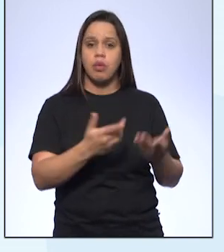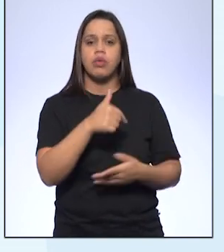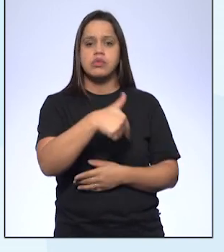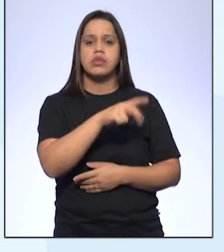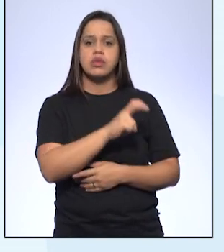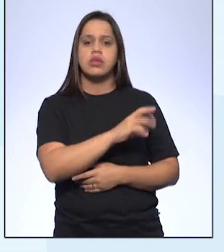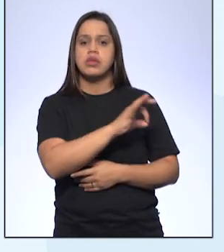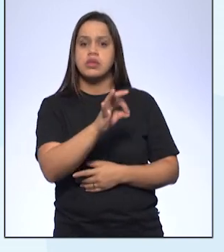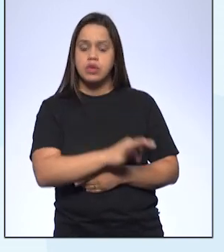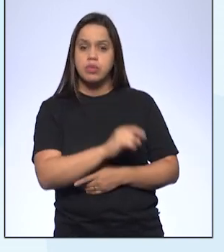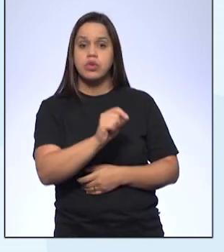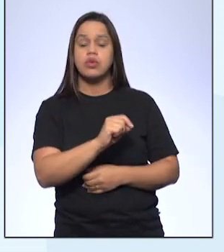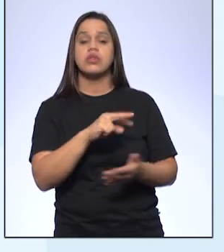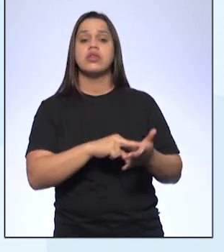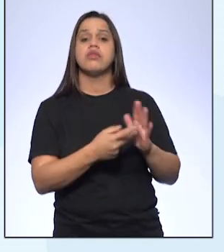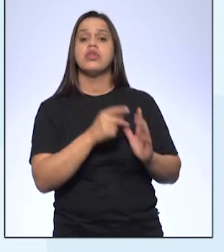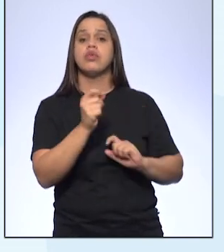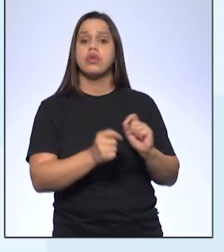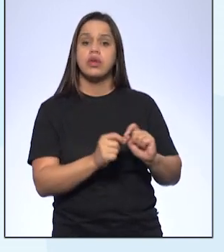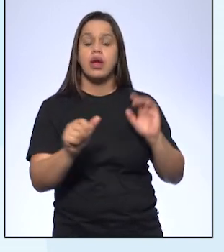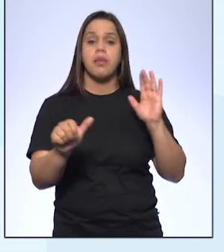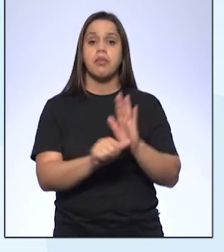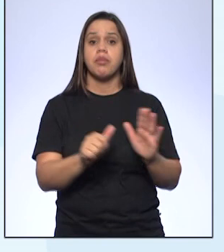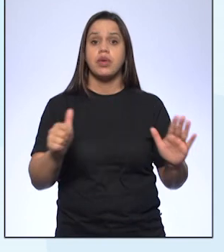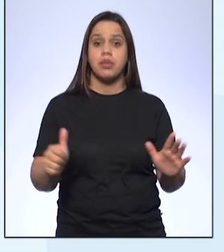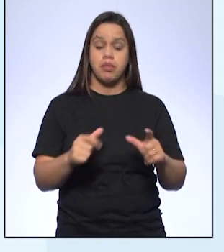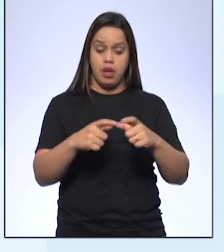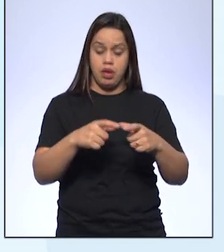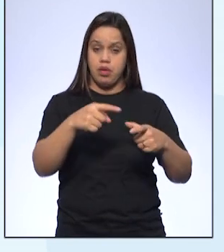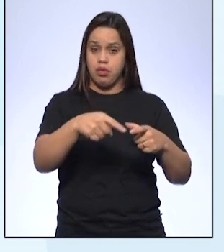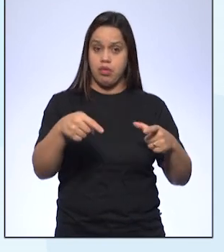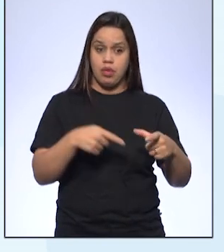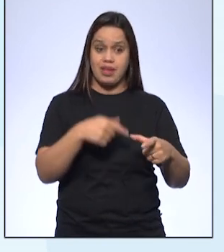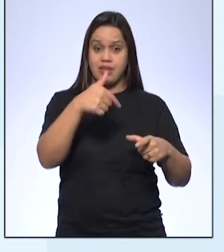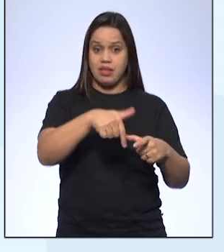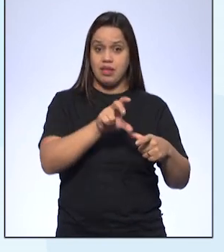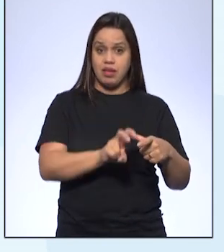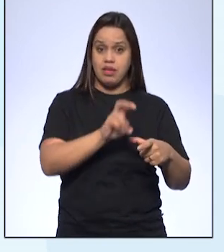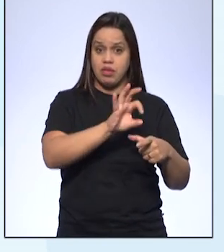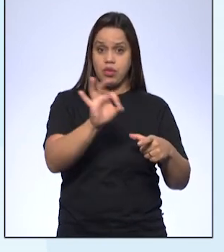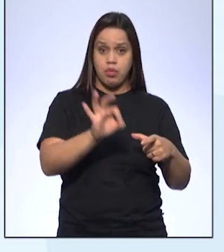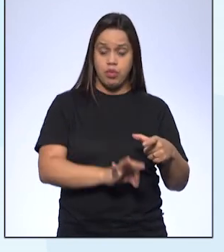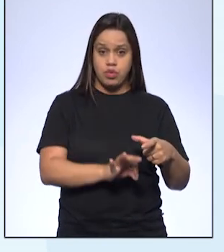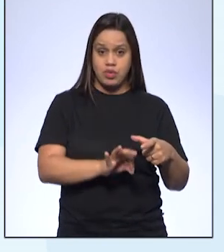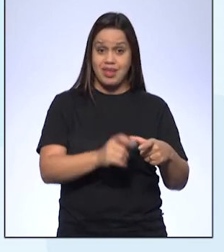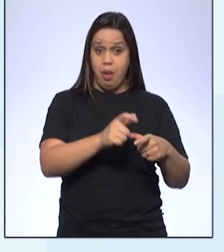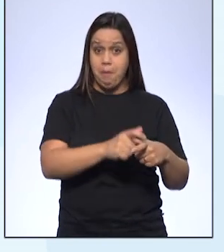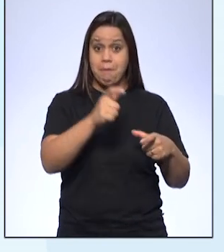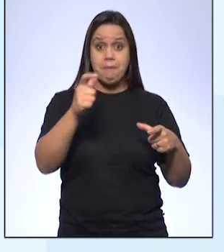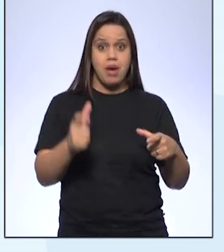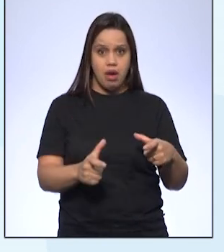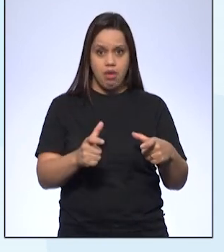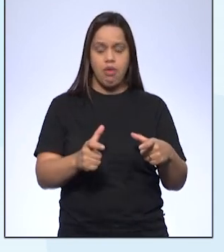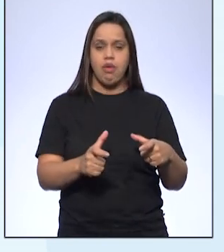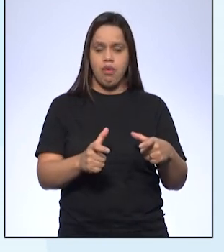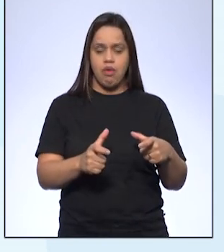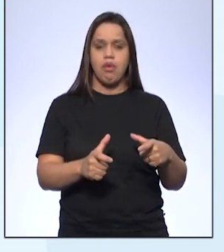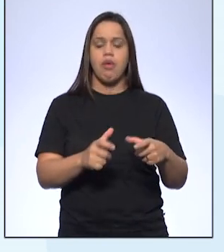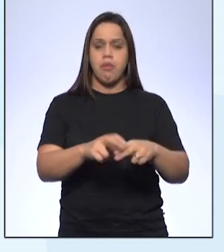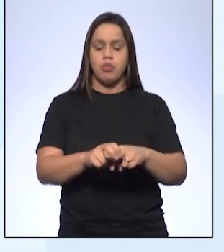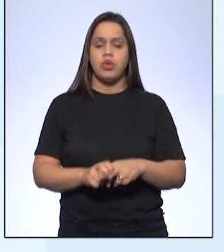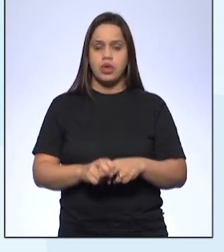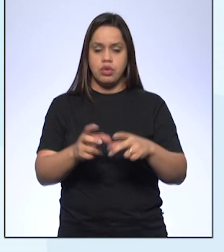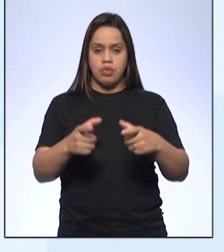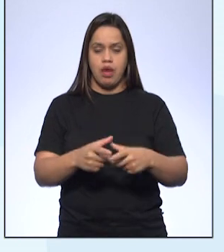75% quer dizer então que o primeiro gráfico representa 75% ali, a fatia maior. Por isso que o gráfico de setores é